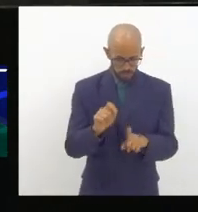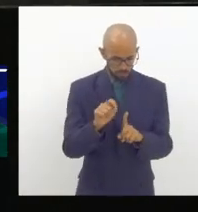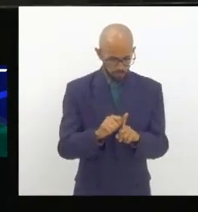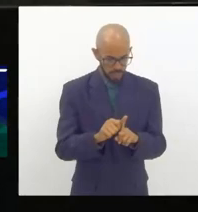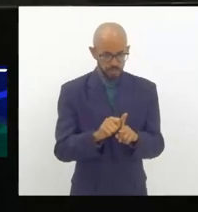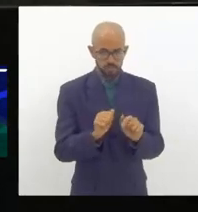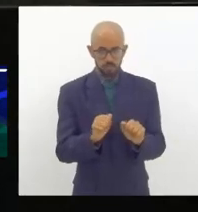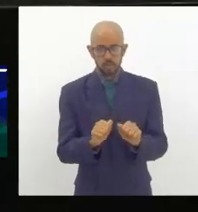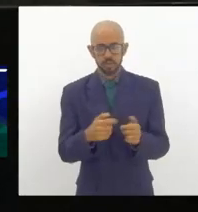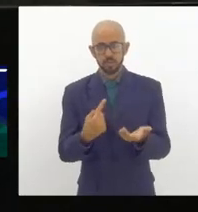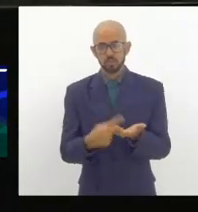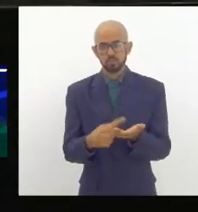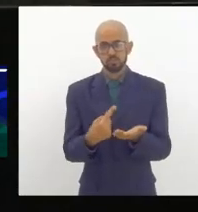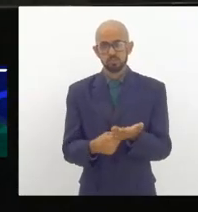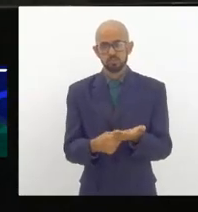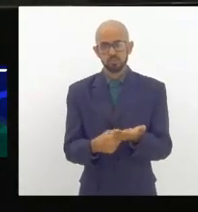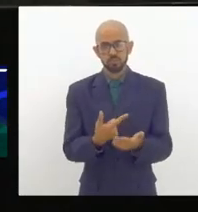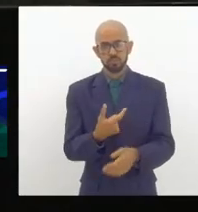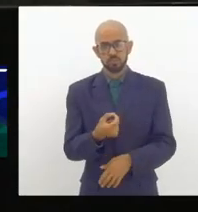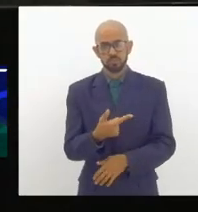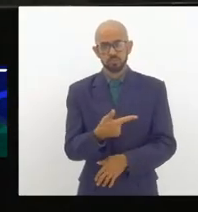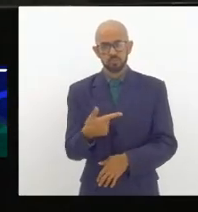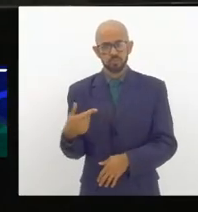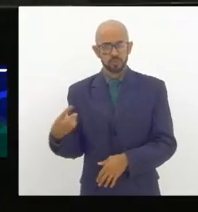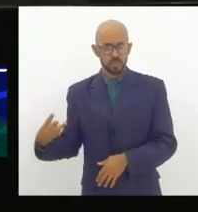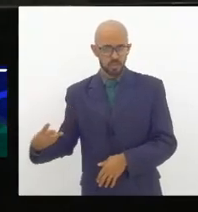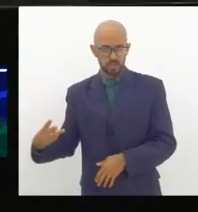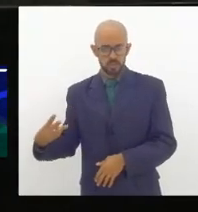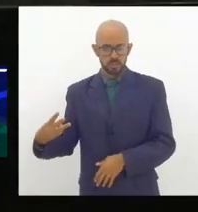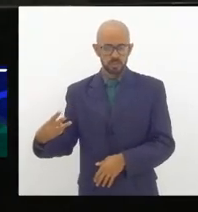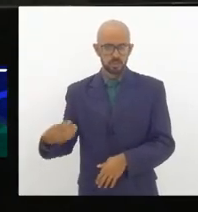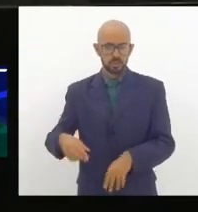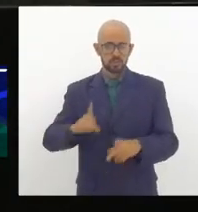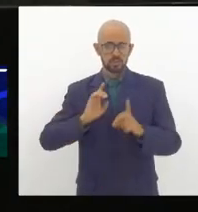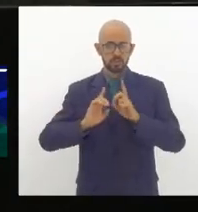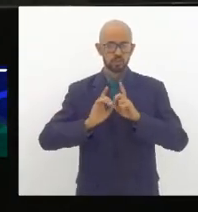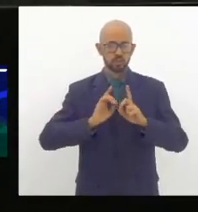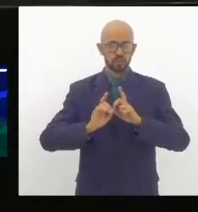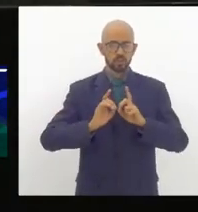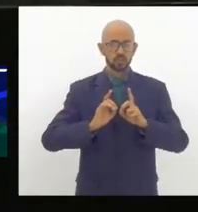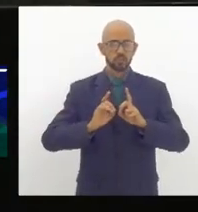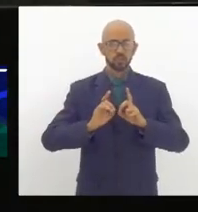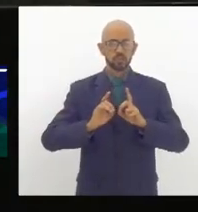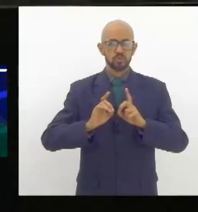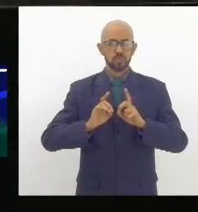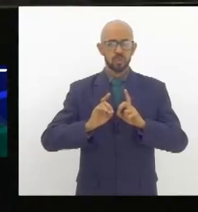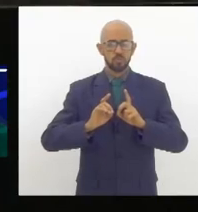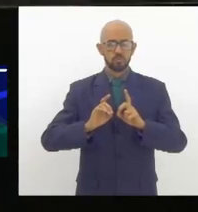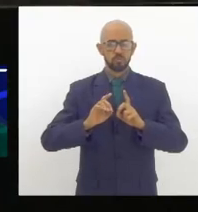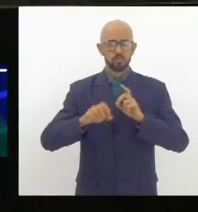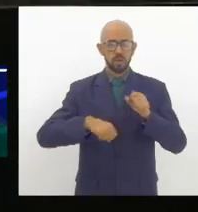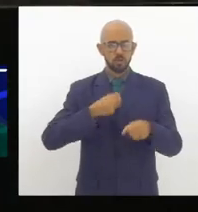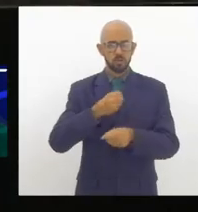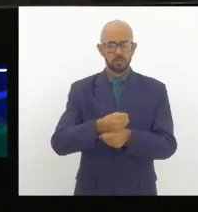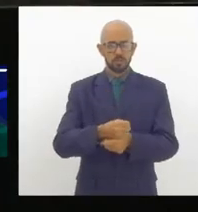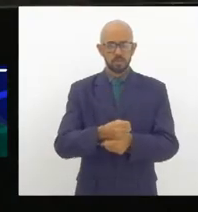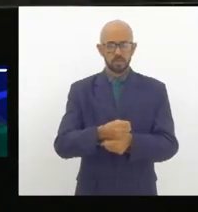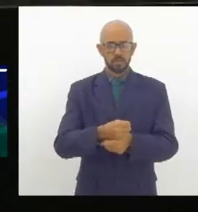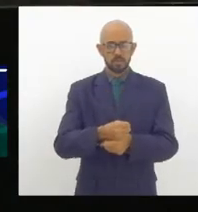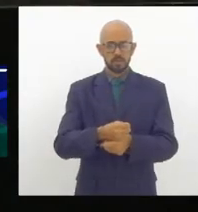poderá haver um novo tema de 23 né De acordo a discussão de um aumento de tarifa para dormir 23